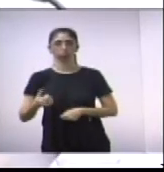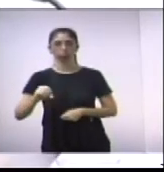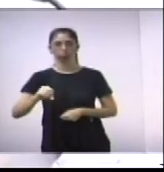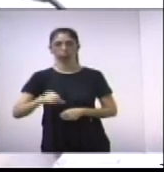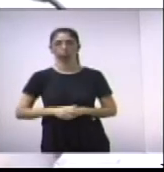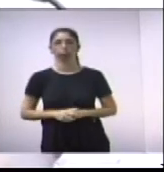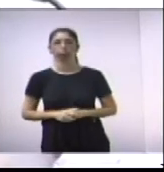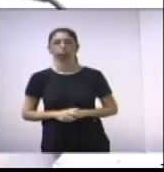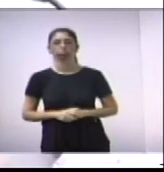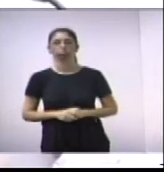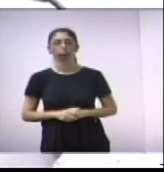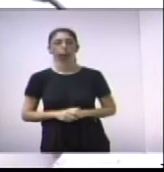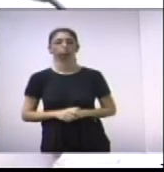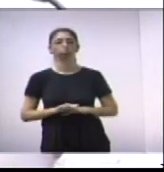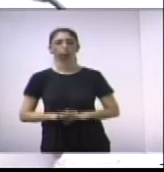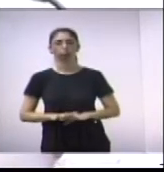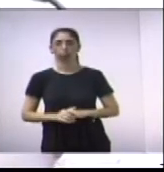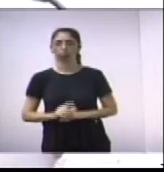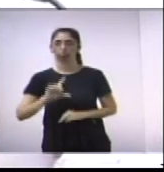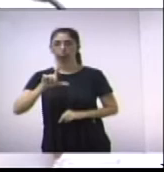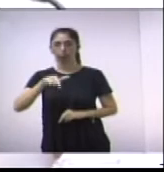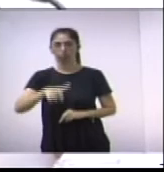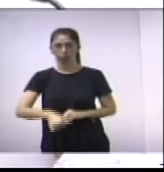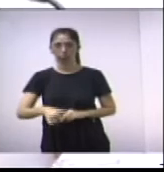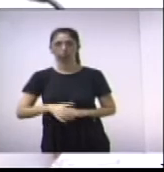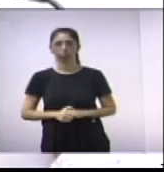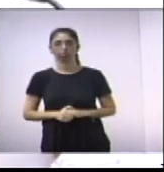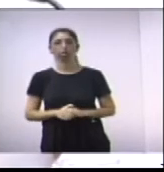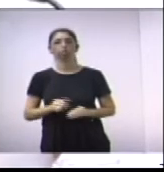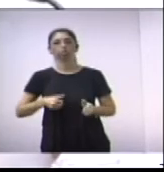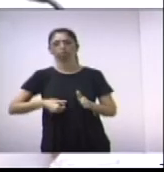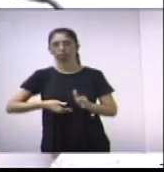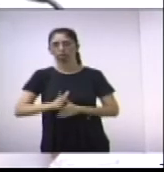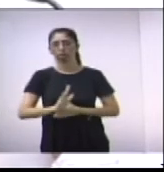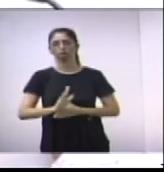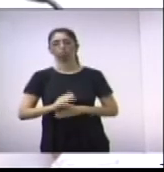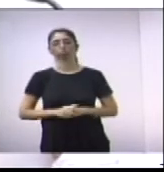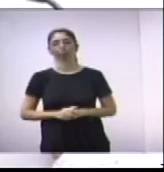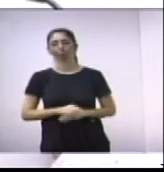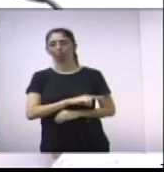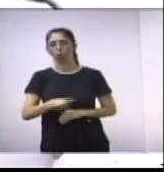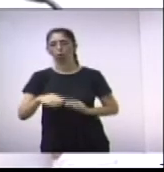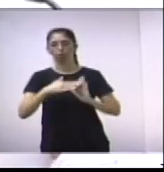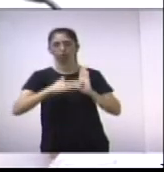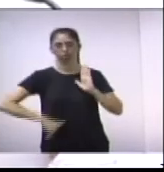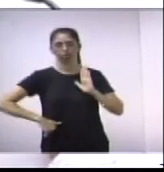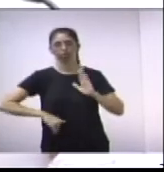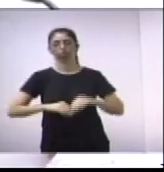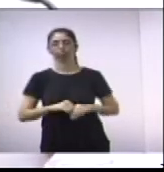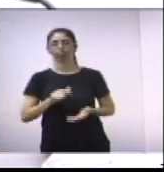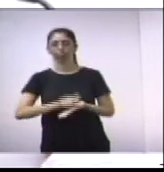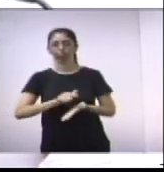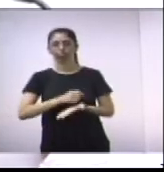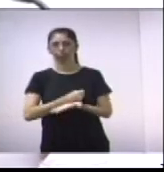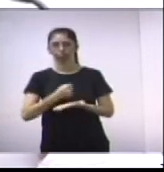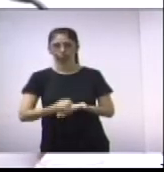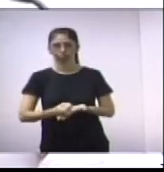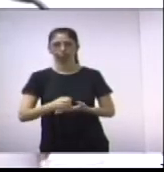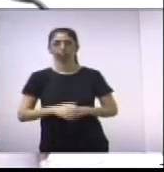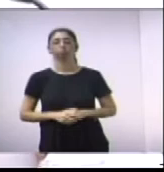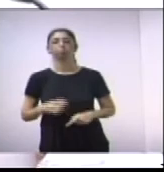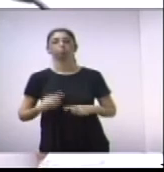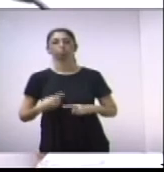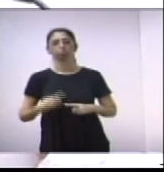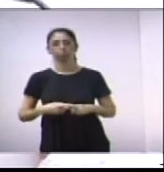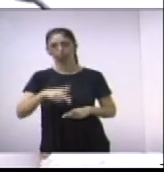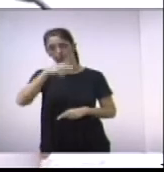MD4 apenas e então somente depois de transcorridos 21 dias da ocorrência de sua nomeação por ordem de José